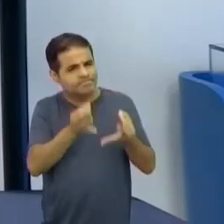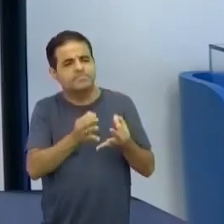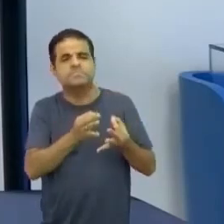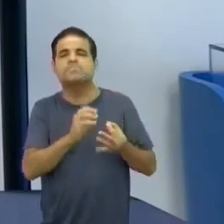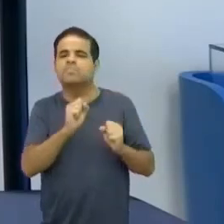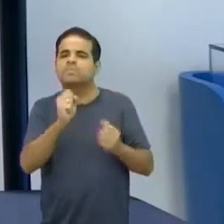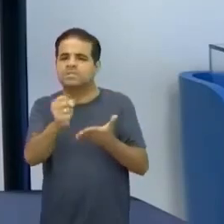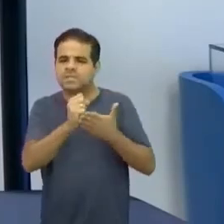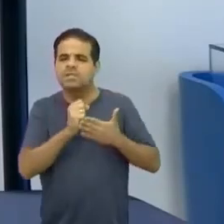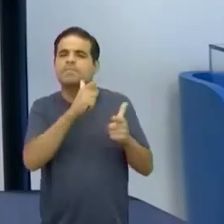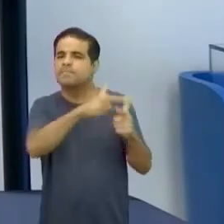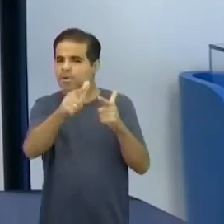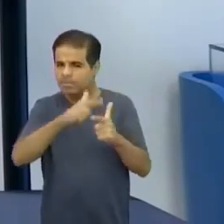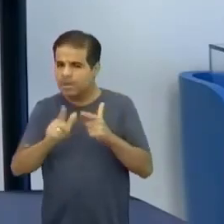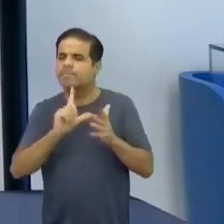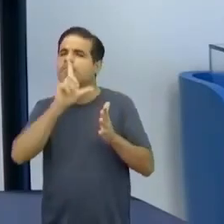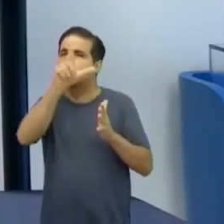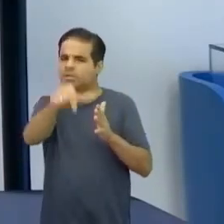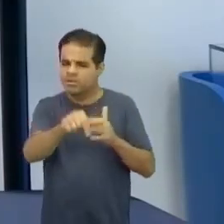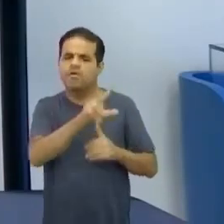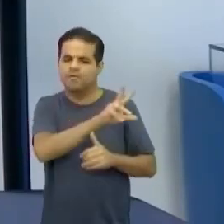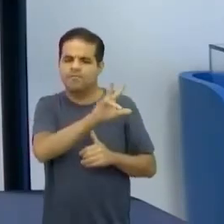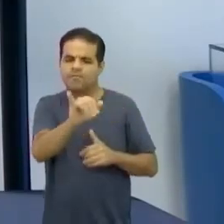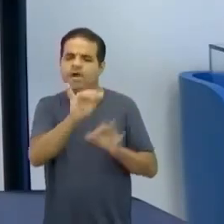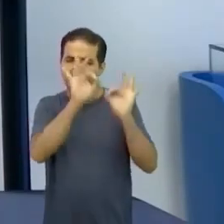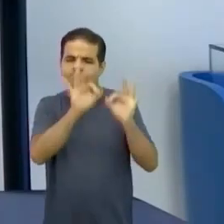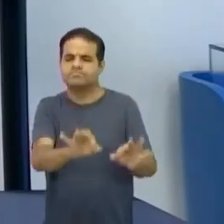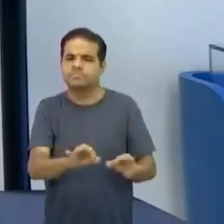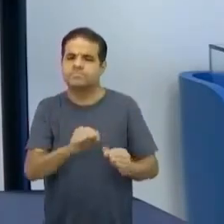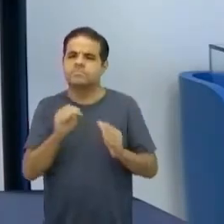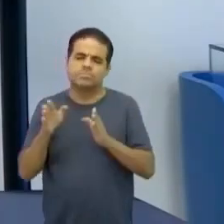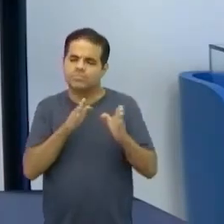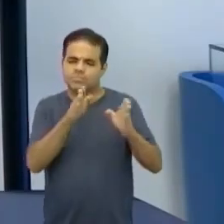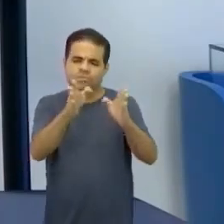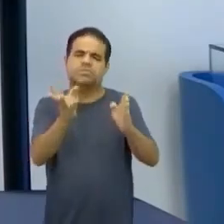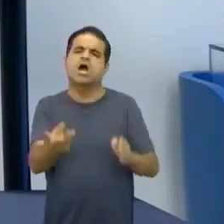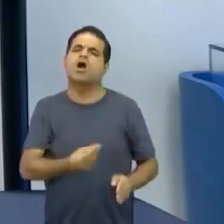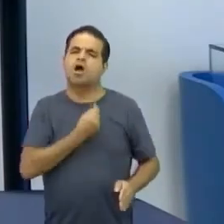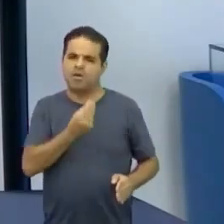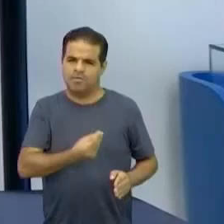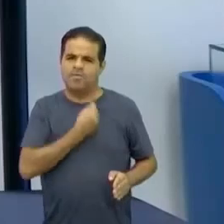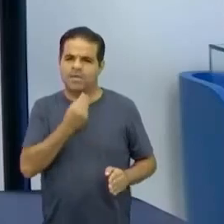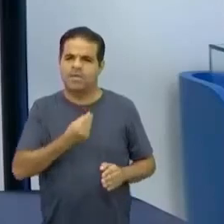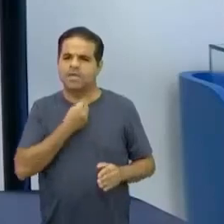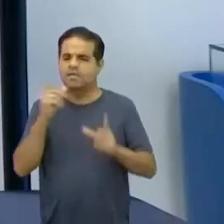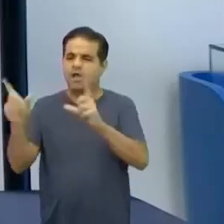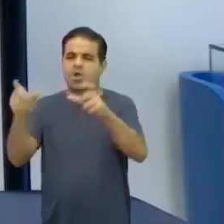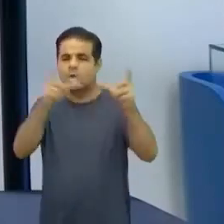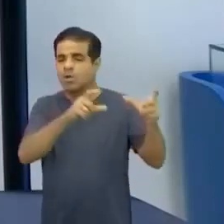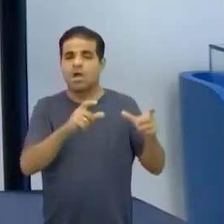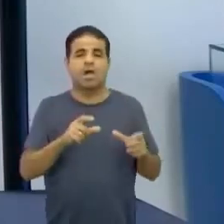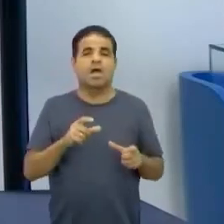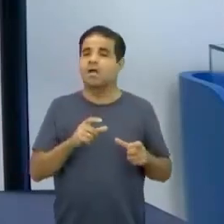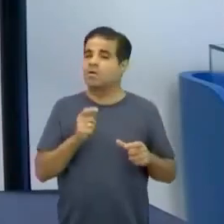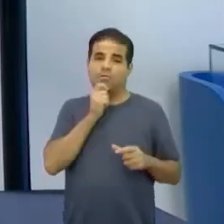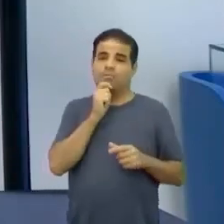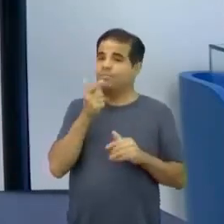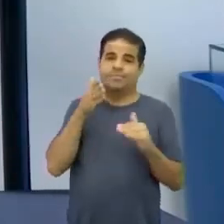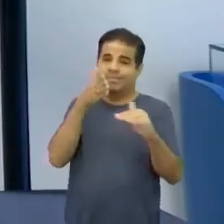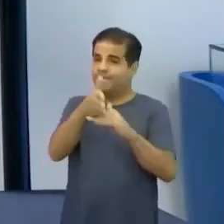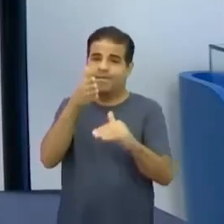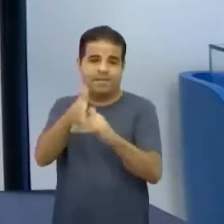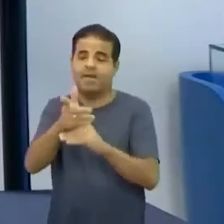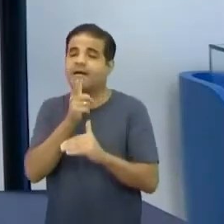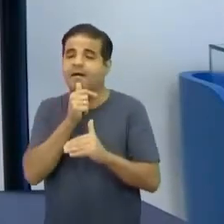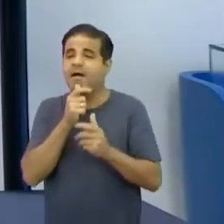pode nos trazer problemas bem posteriores aí no decorrer da nossa vida. Muitos lugares no mundo já nem tem mais acesso a